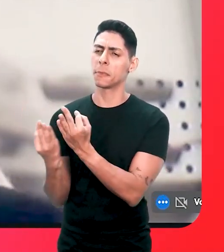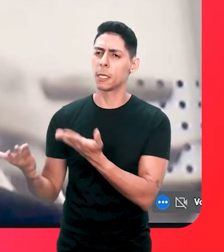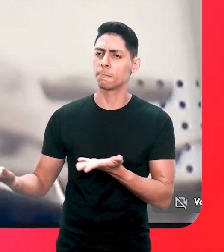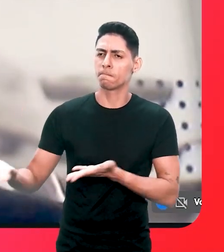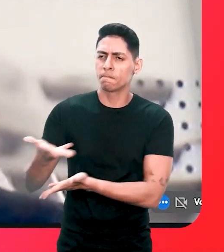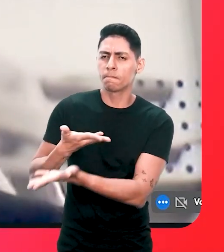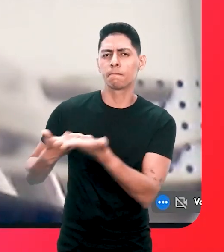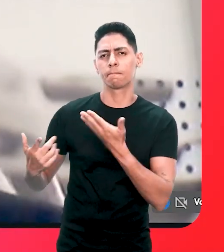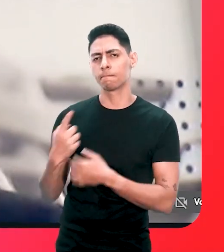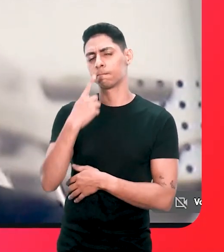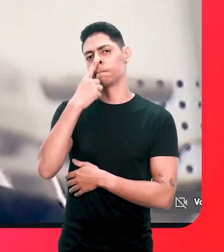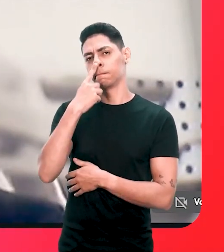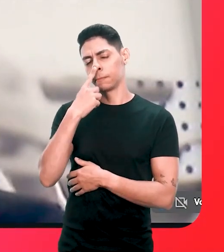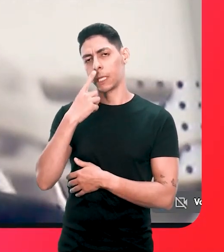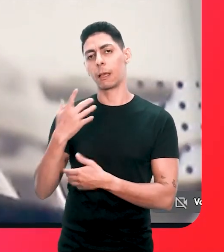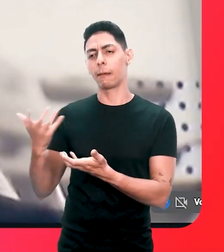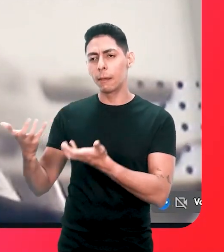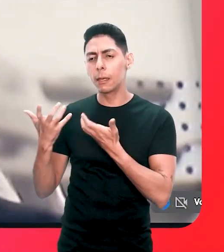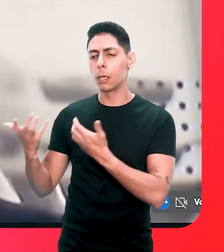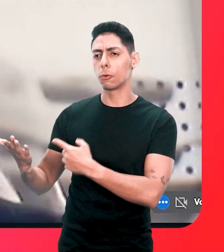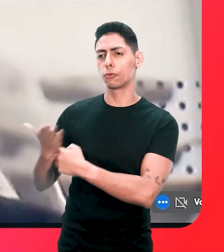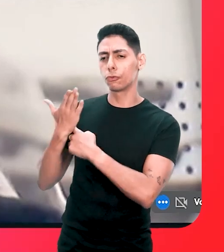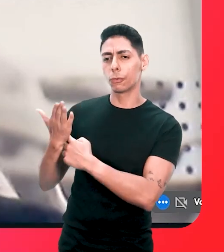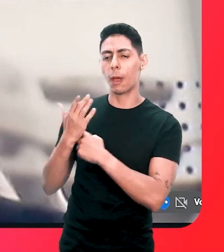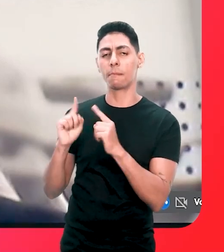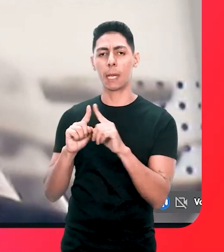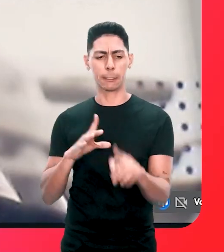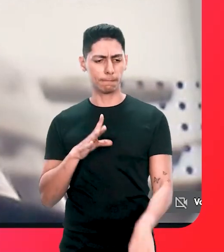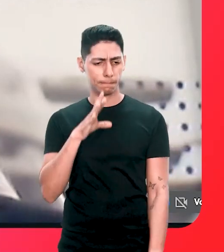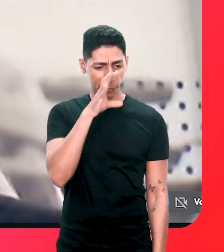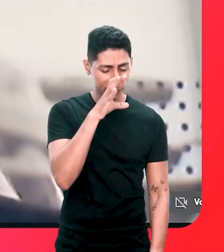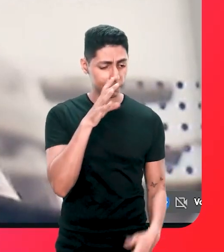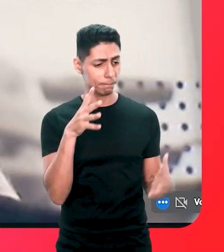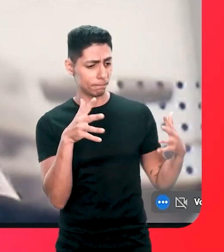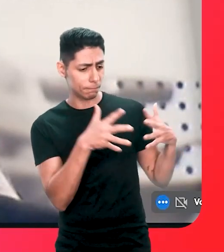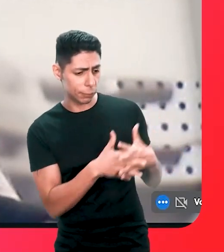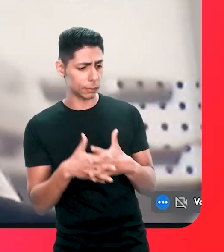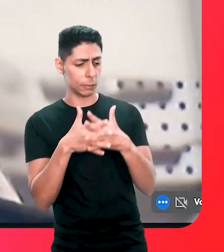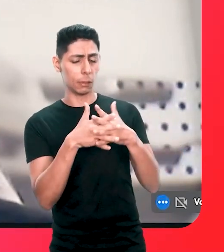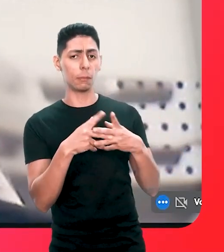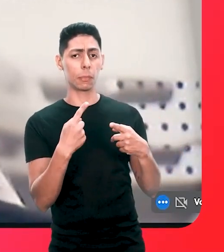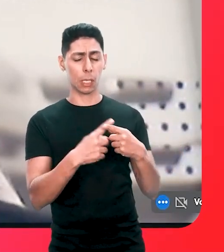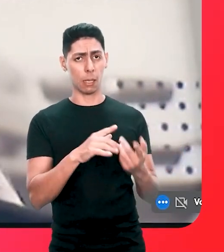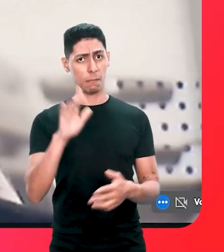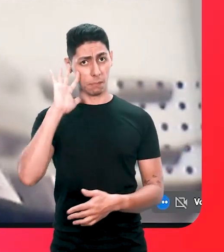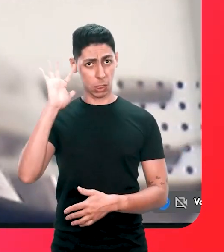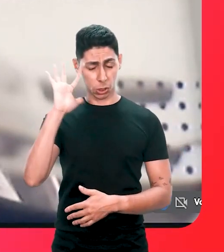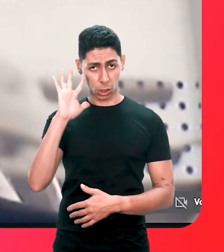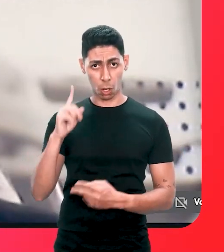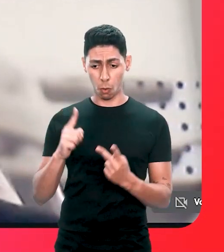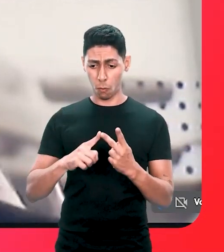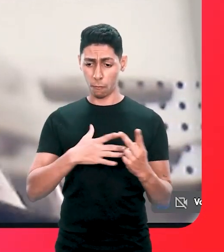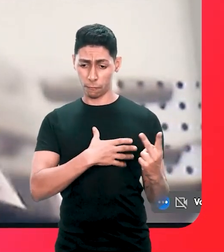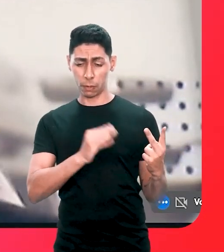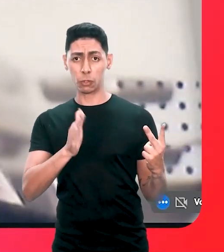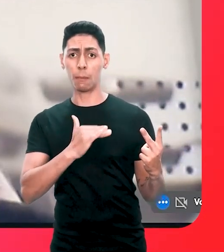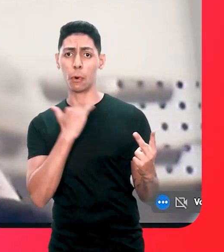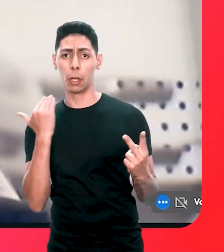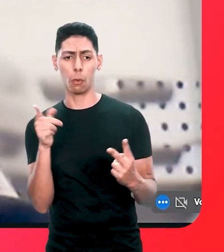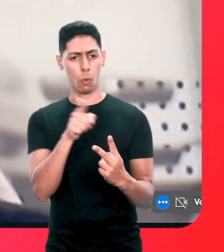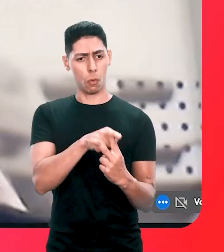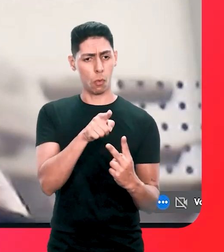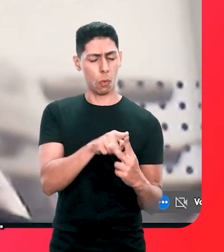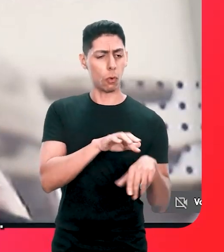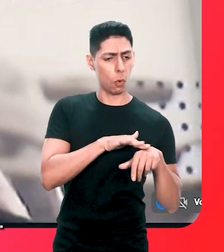todos querendo ajudar, mas se metiam demais, imagina. Sim. Já tinha falecido um, tinha o outro pequenininho. Não, tem que